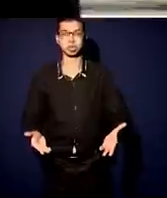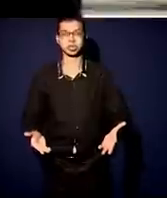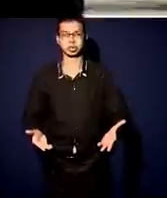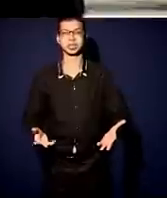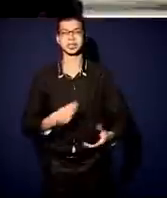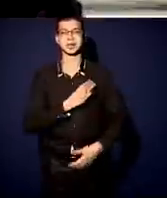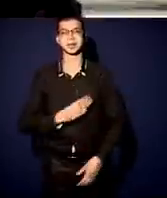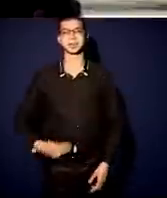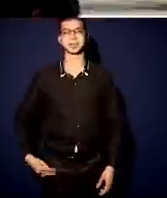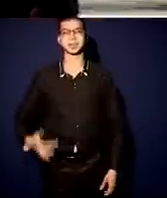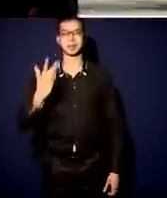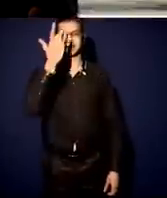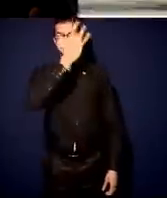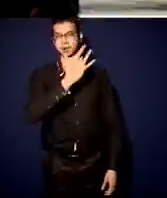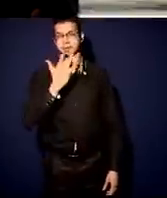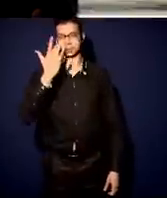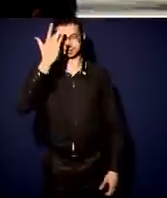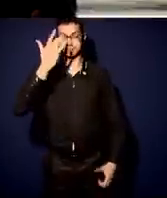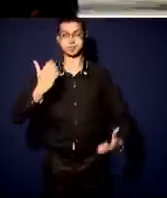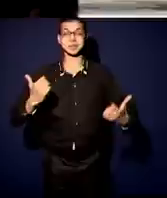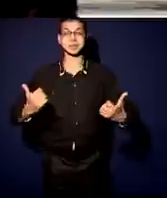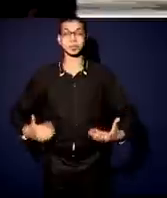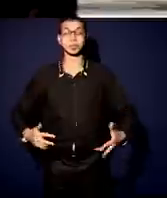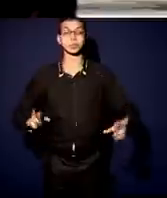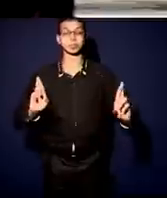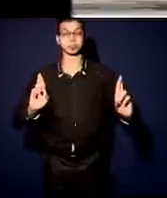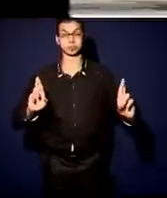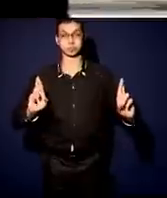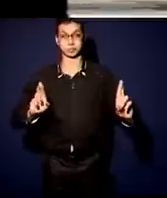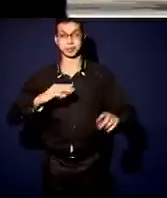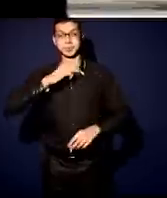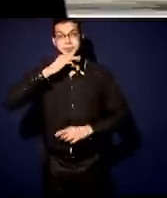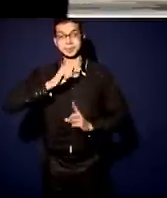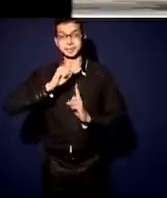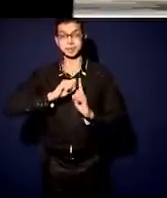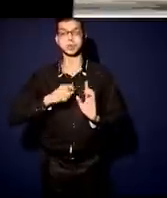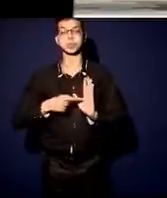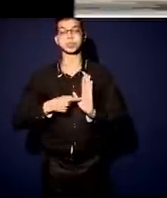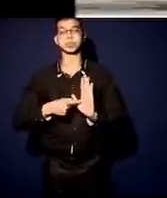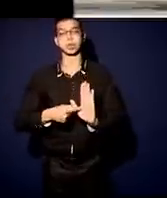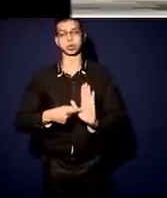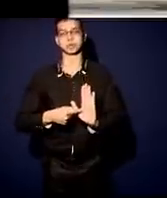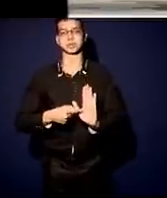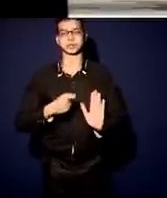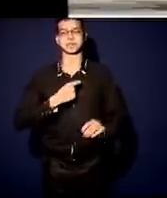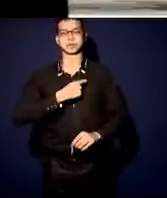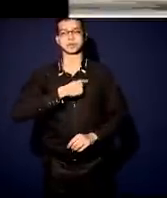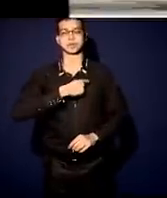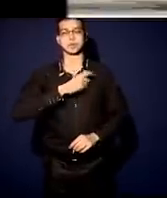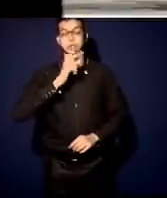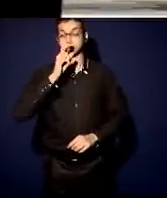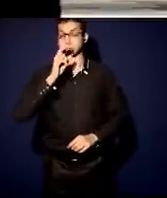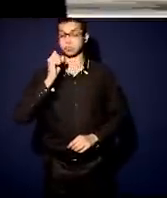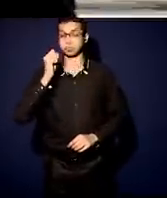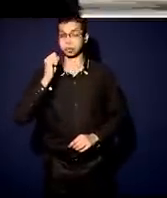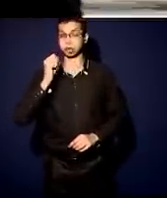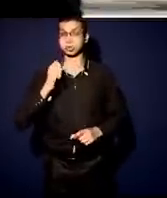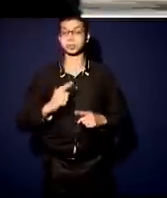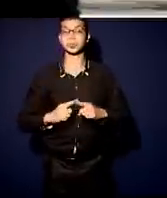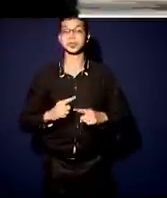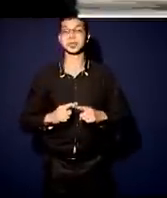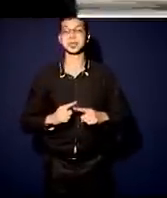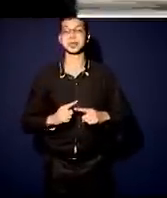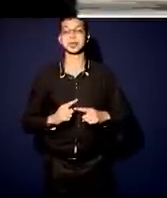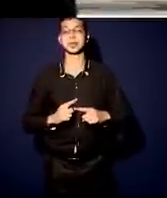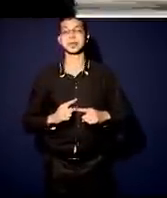Haddad disse que ele espera para março apresentar o novo Marco fiscal que vai substituir o teto de